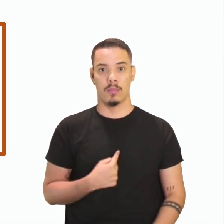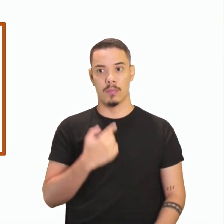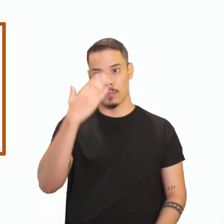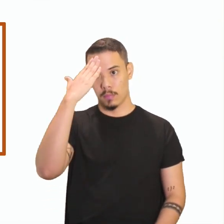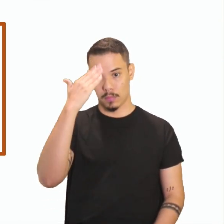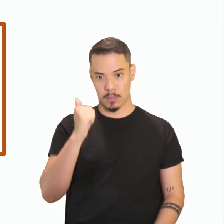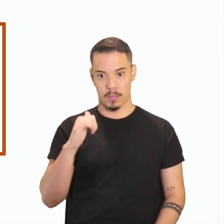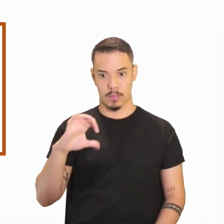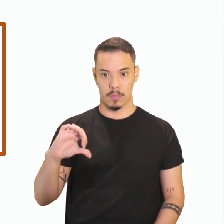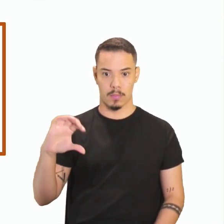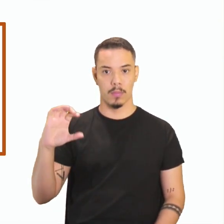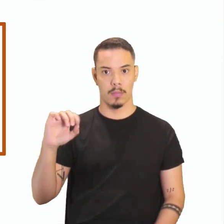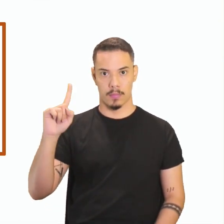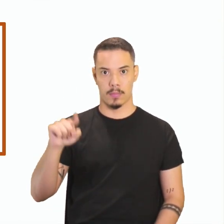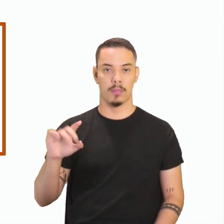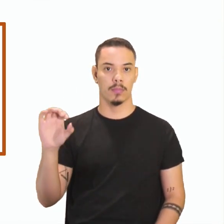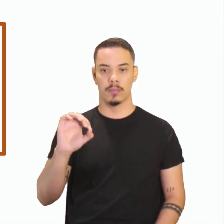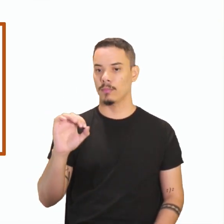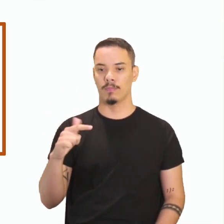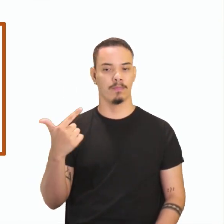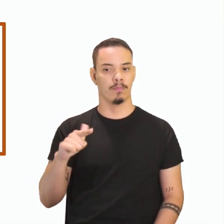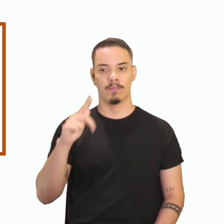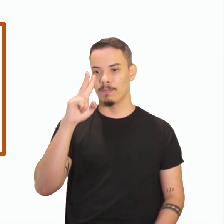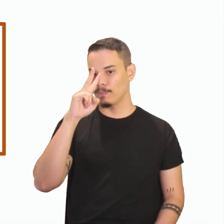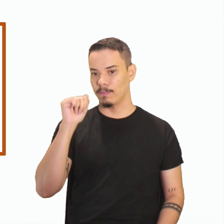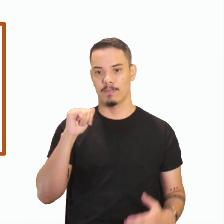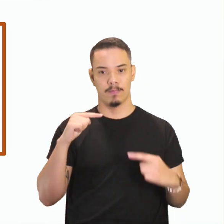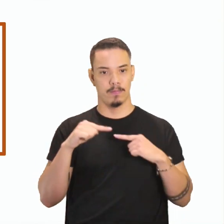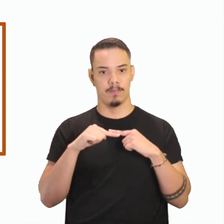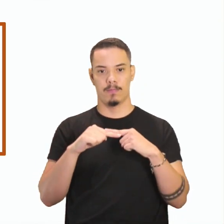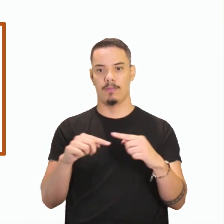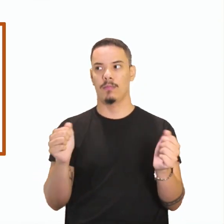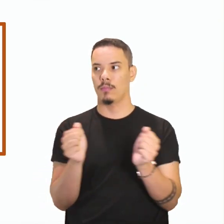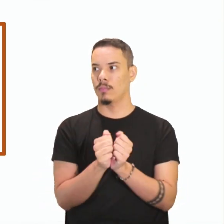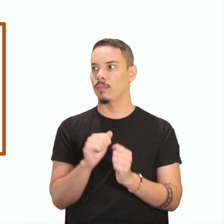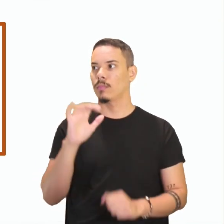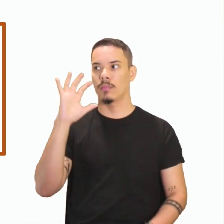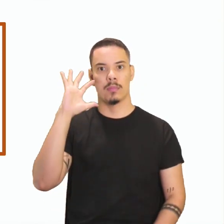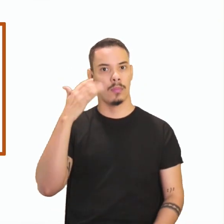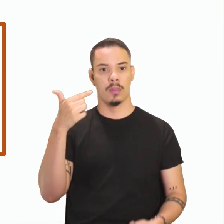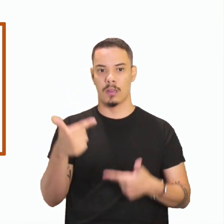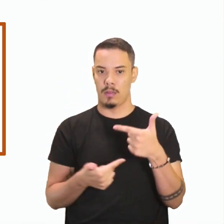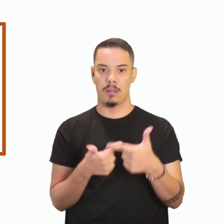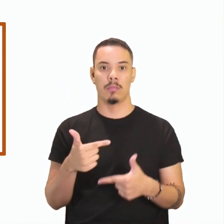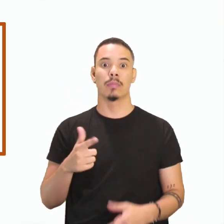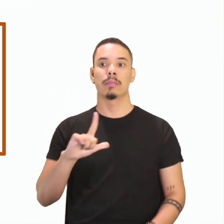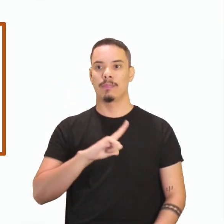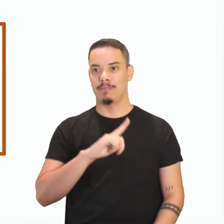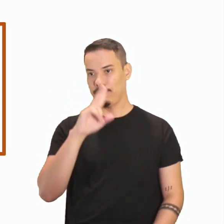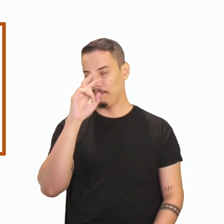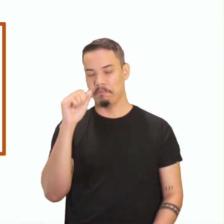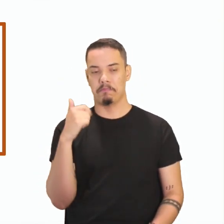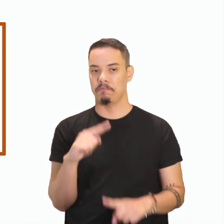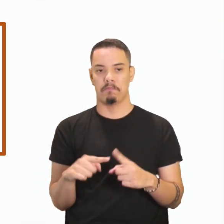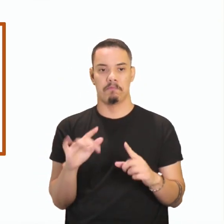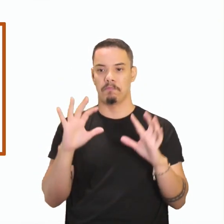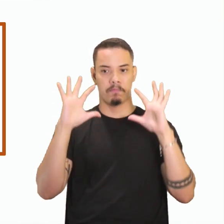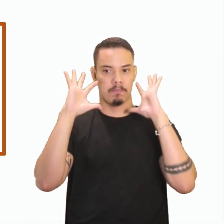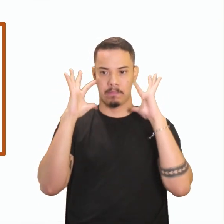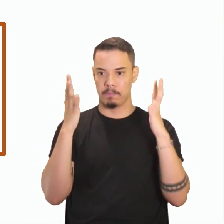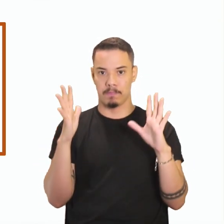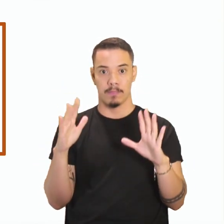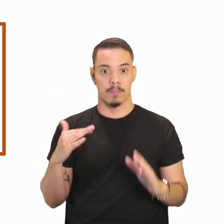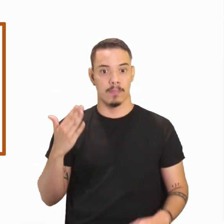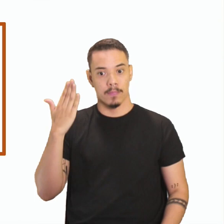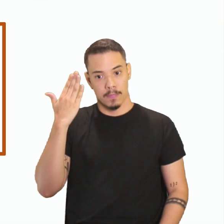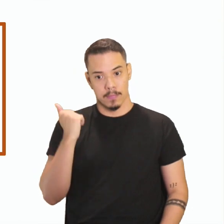90, o cosseno de 90 é 0 e não vai ter força perpendicular realizando trabalho, tem força, mas não está realizando trabalho. Isso. E o 0 vai ser